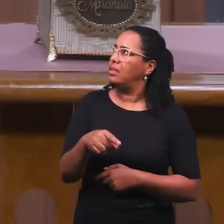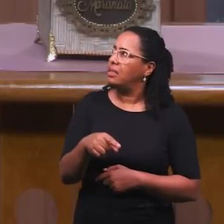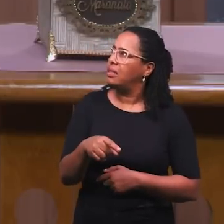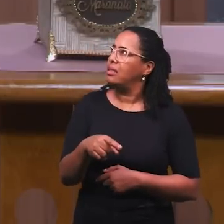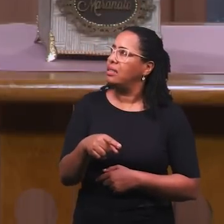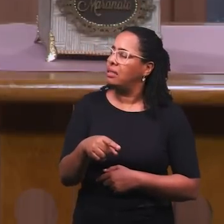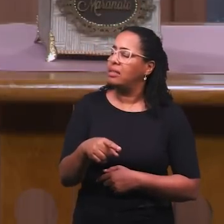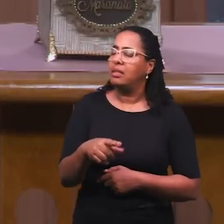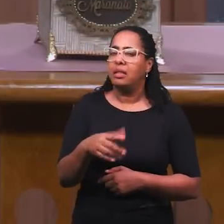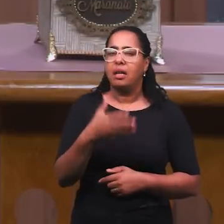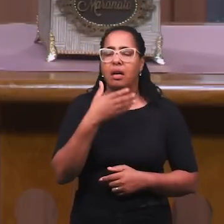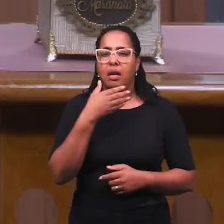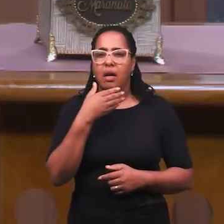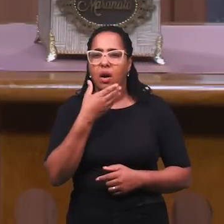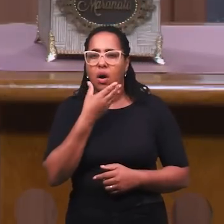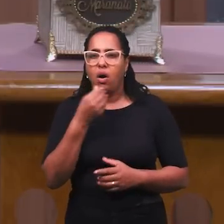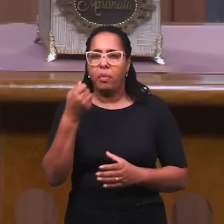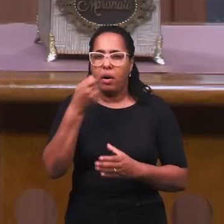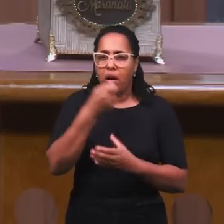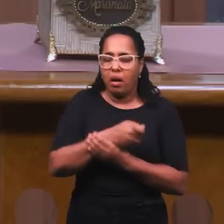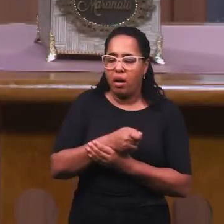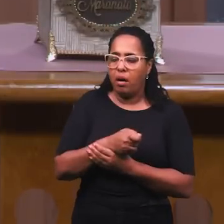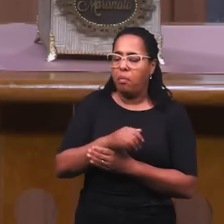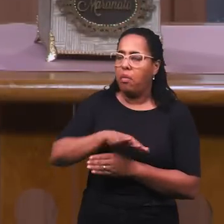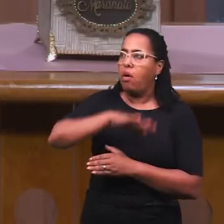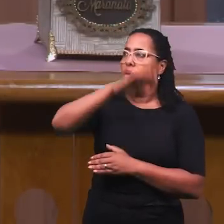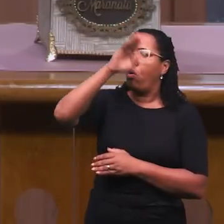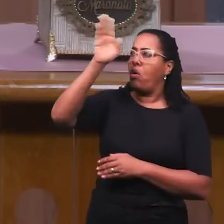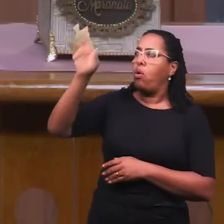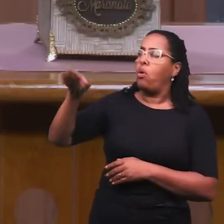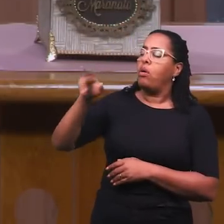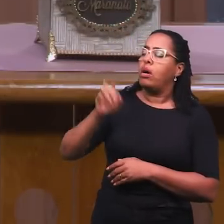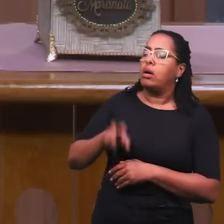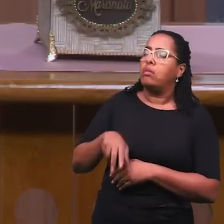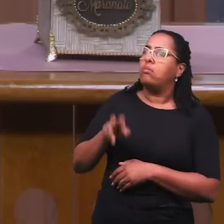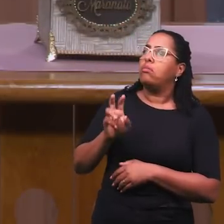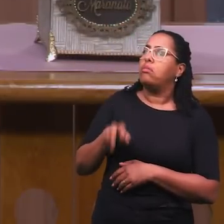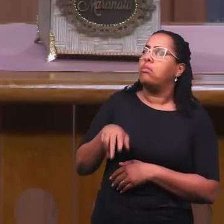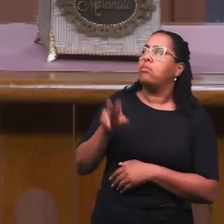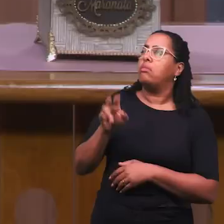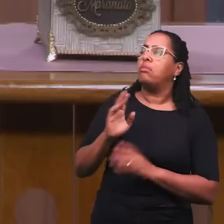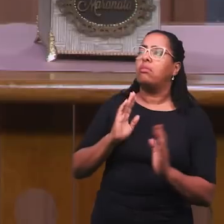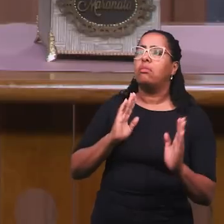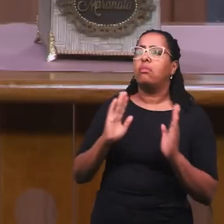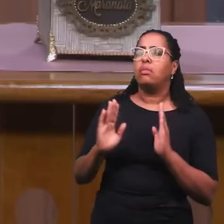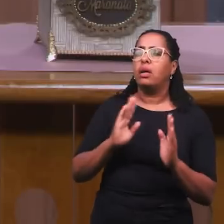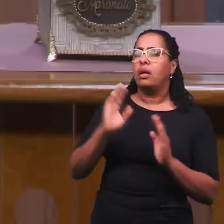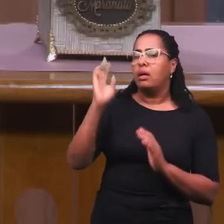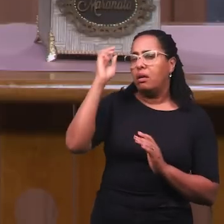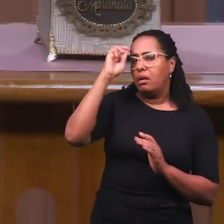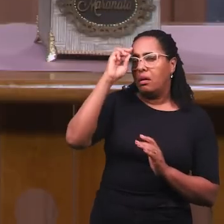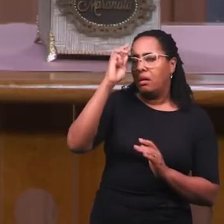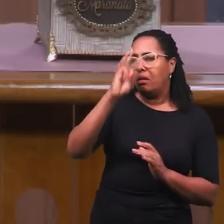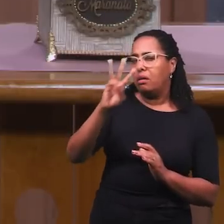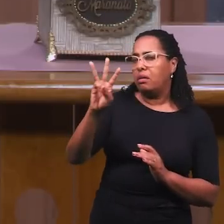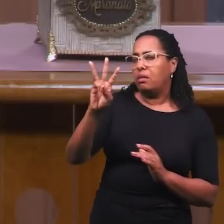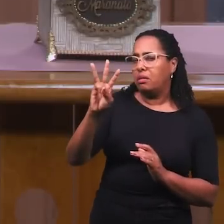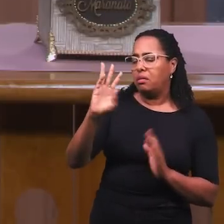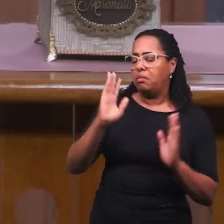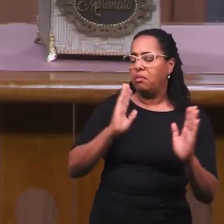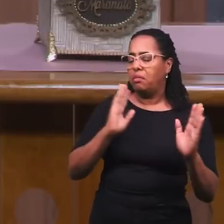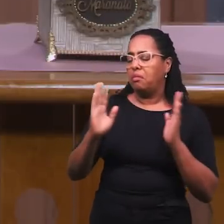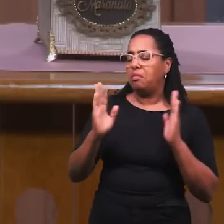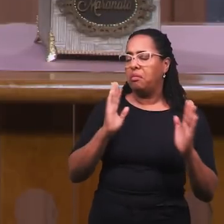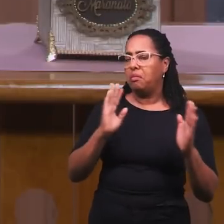morte. Abraão, ele subiu para aquele monte por 3 dias. Foi o tempo